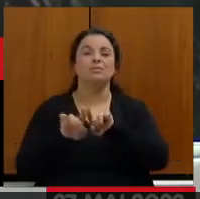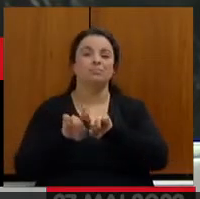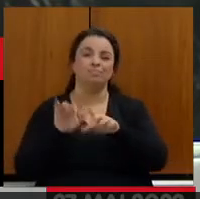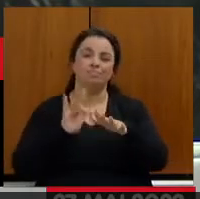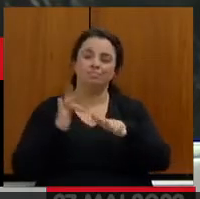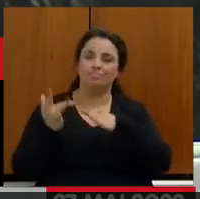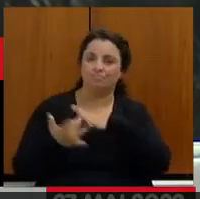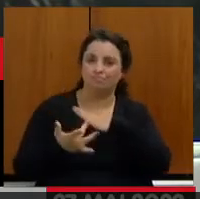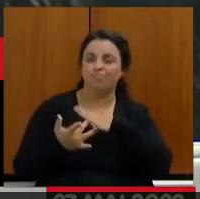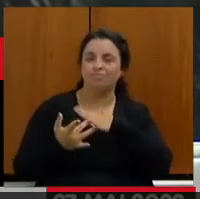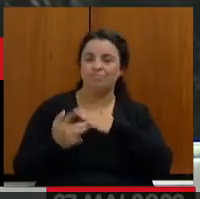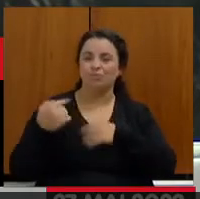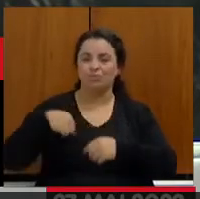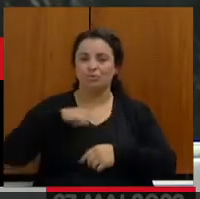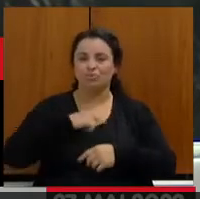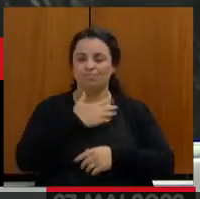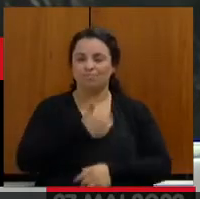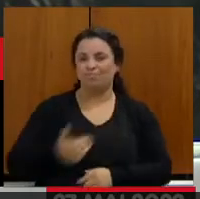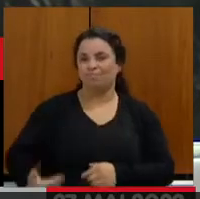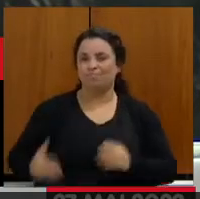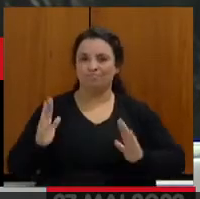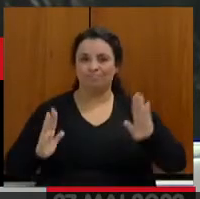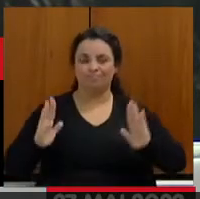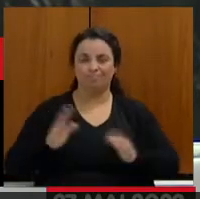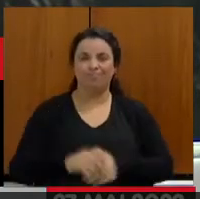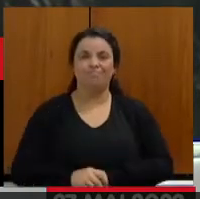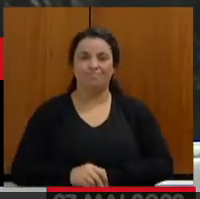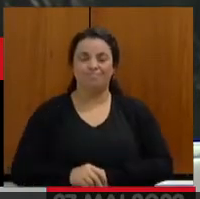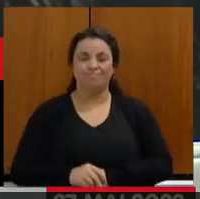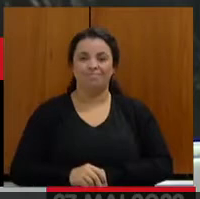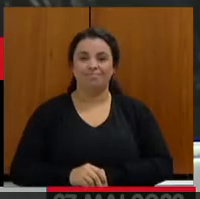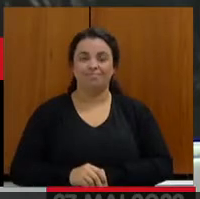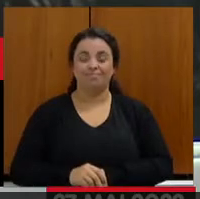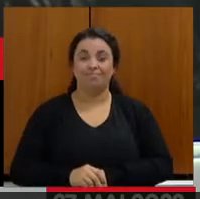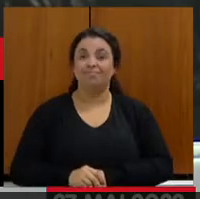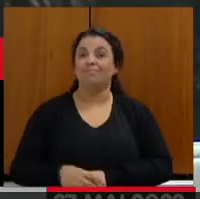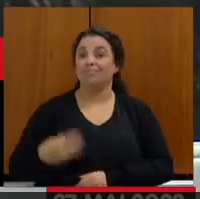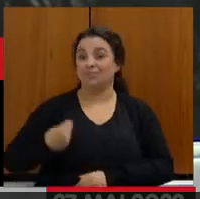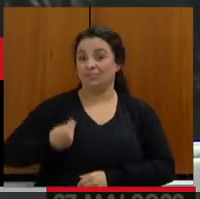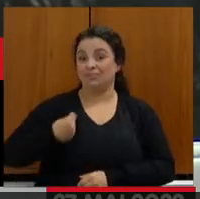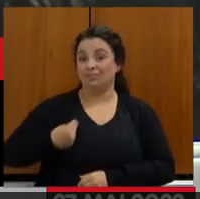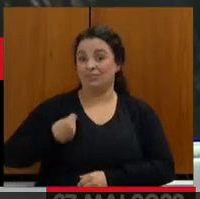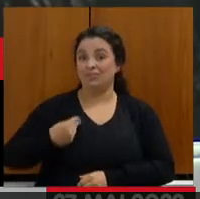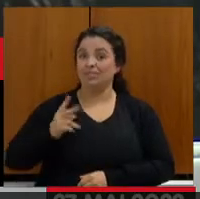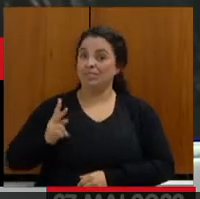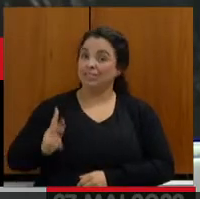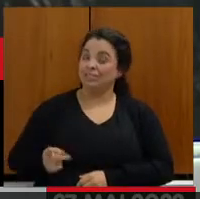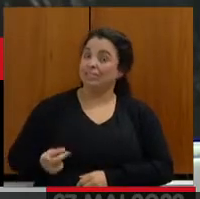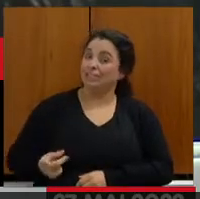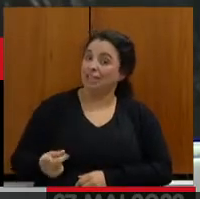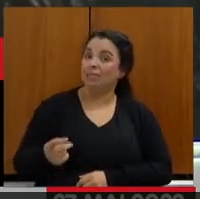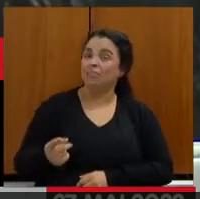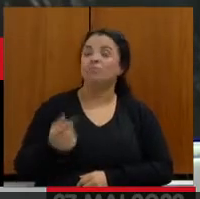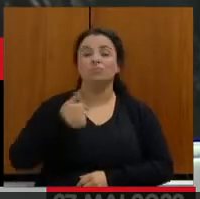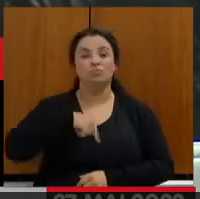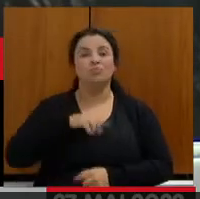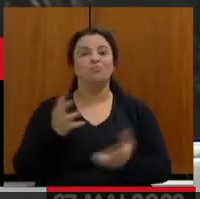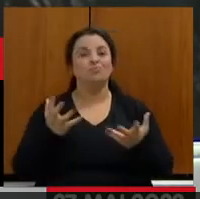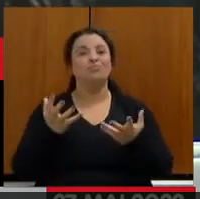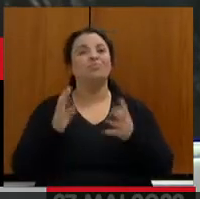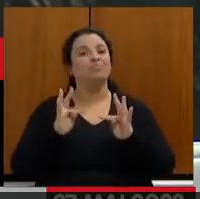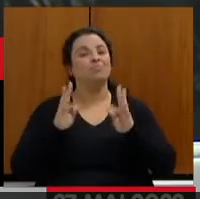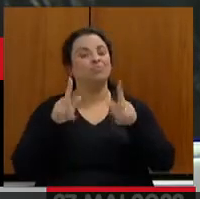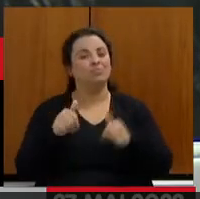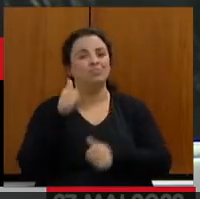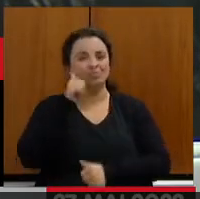do nosso mandato sempre vivas E é assim que nós queremos umas às outras é assim que nós queremos todas